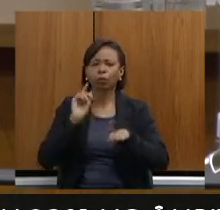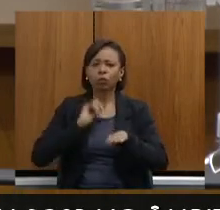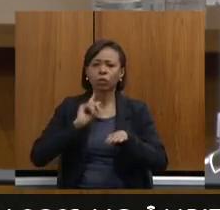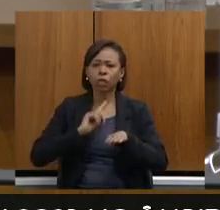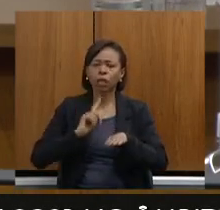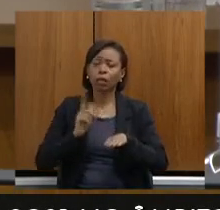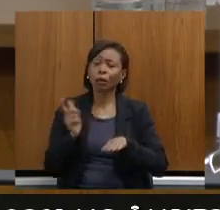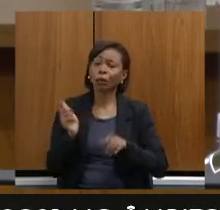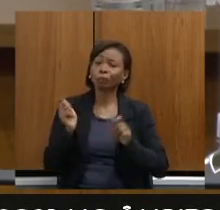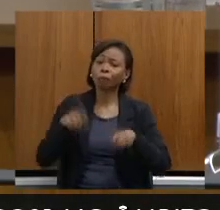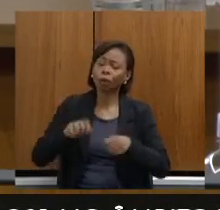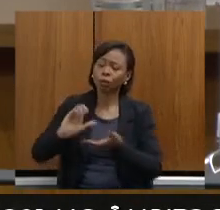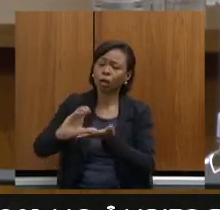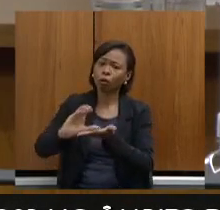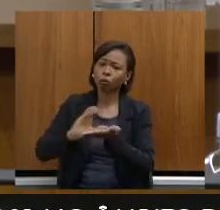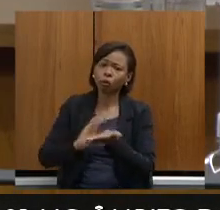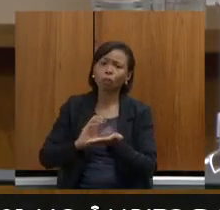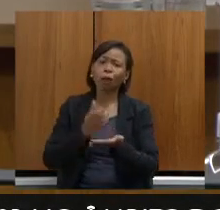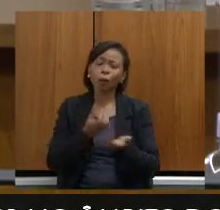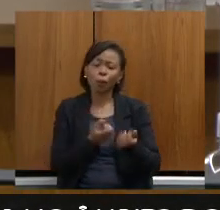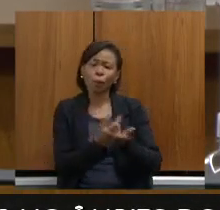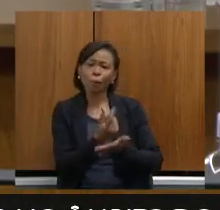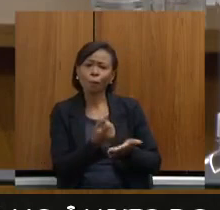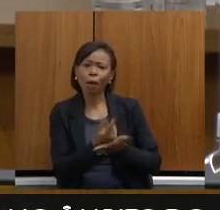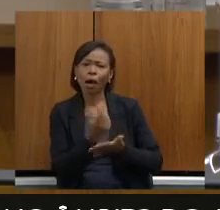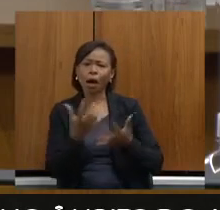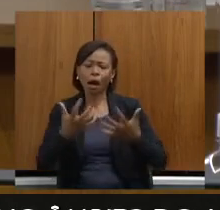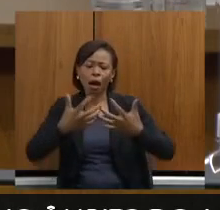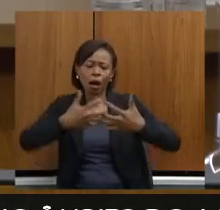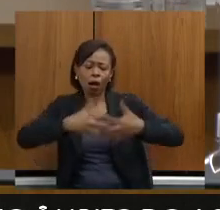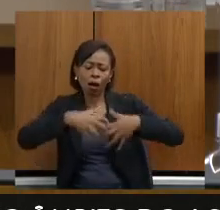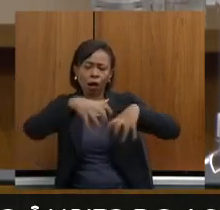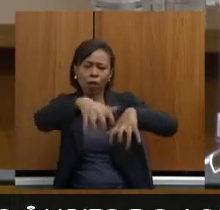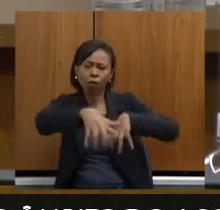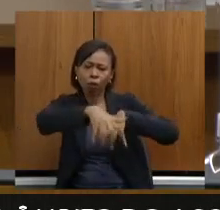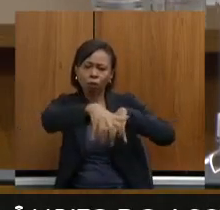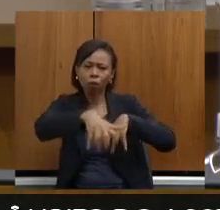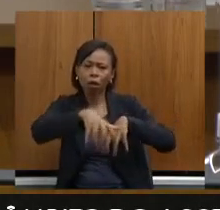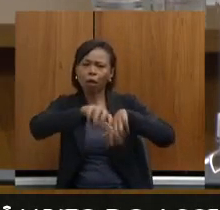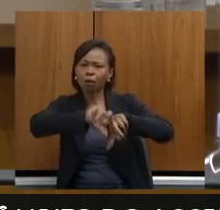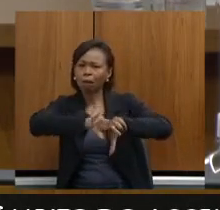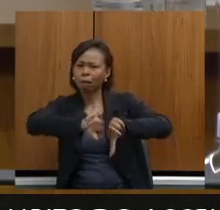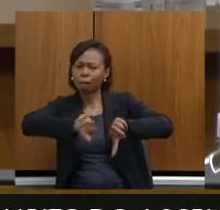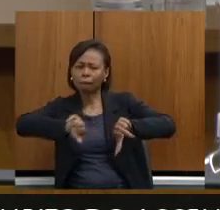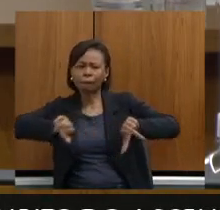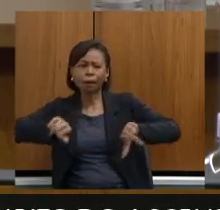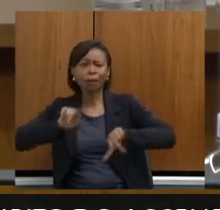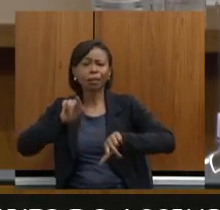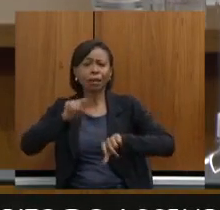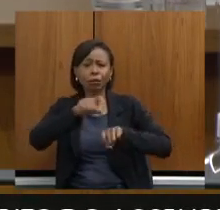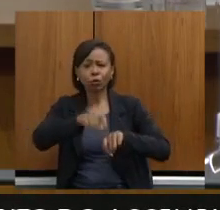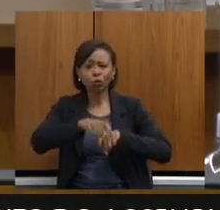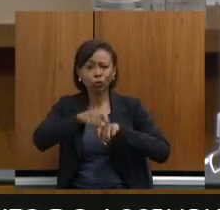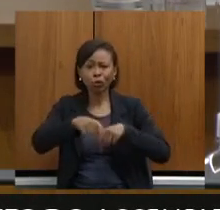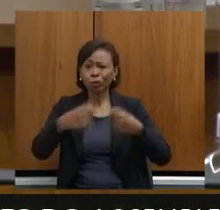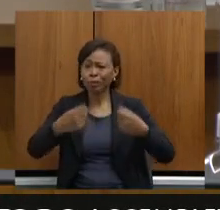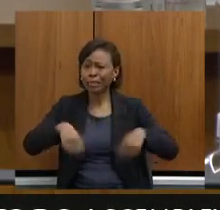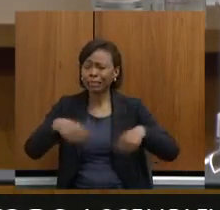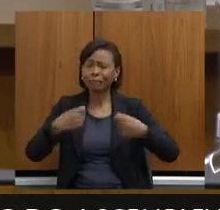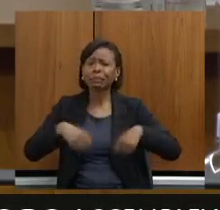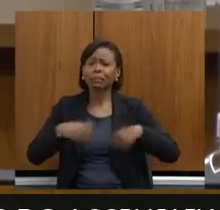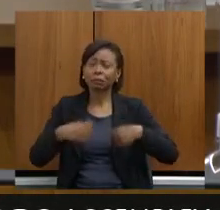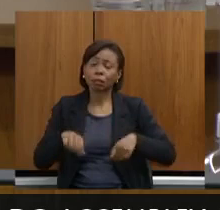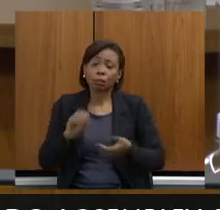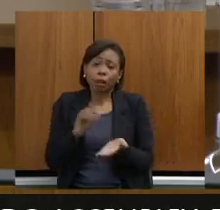pedido das prefeituras por retroescavadeiras para Patrol o mata-burro então é necessidade no interior é muito grande a gente está